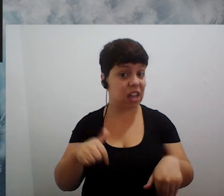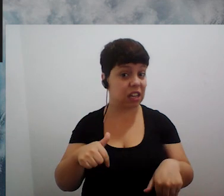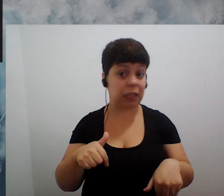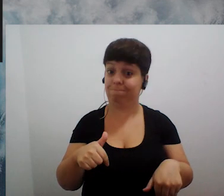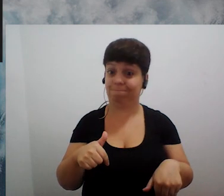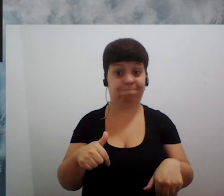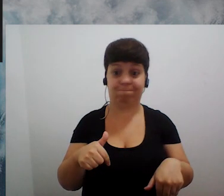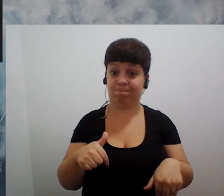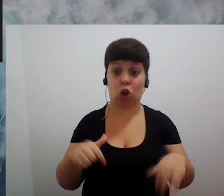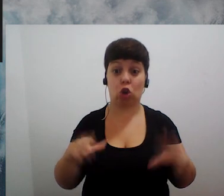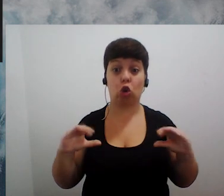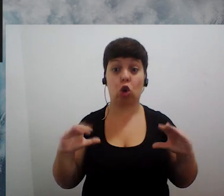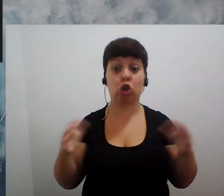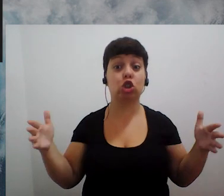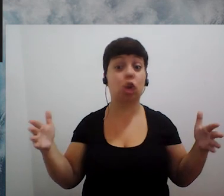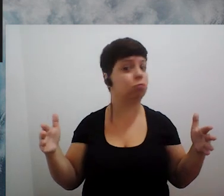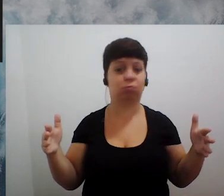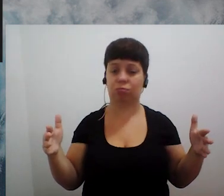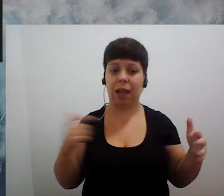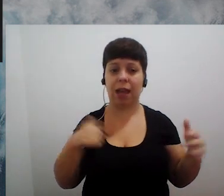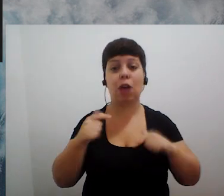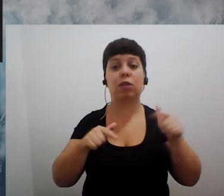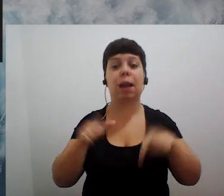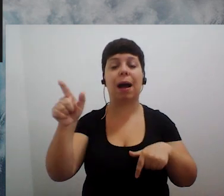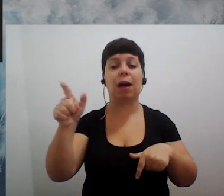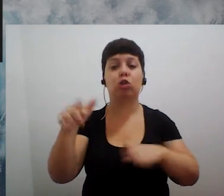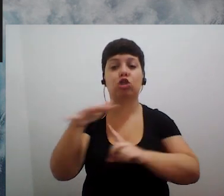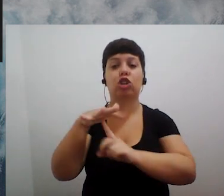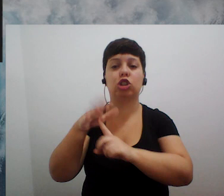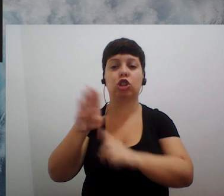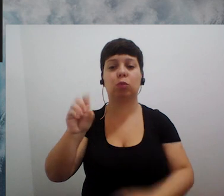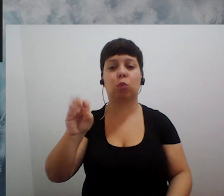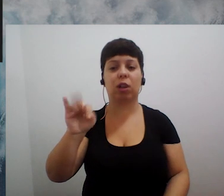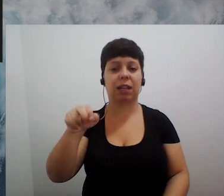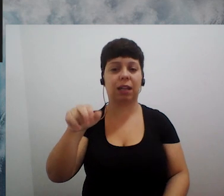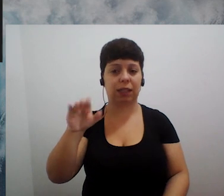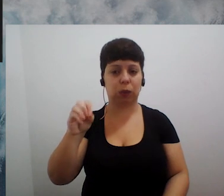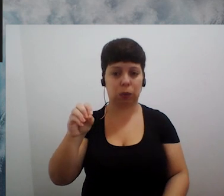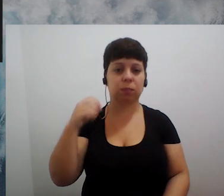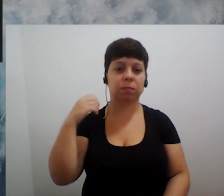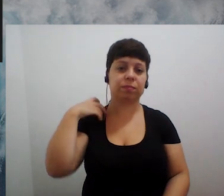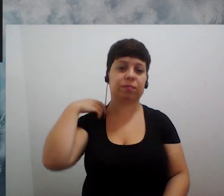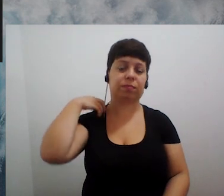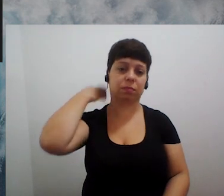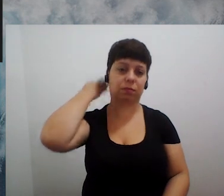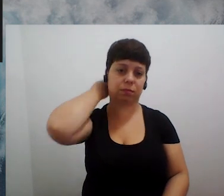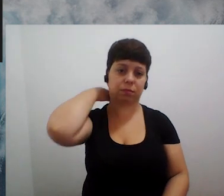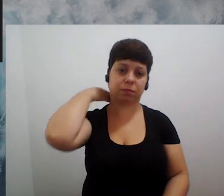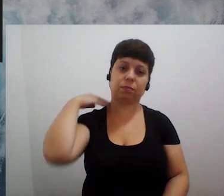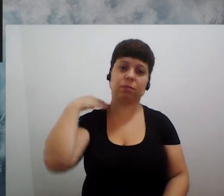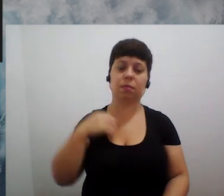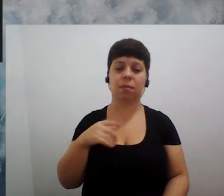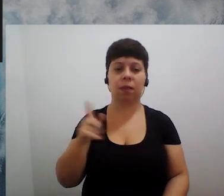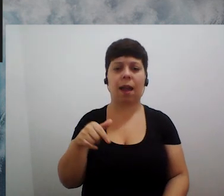sofá grande. E eu me viro... Eu trabalho no Jardim Botânico, num bairro, no